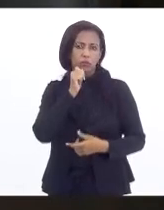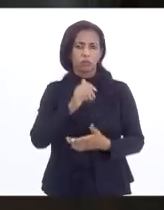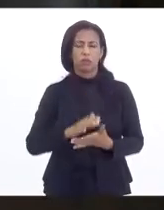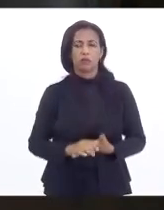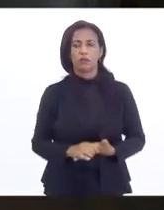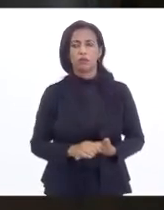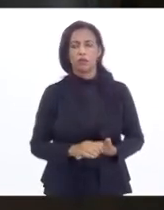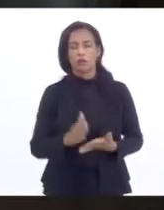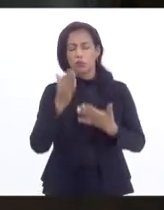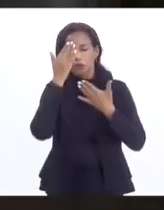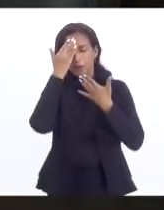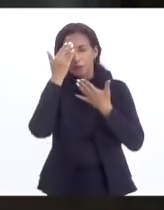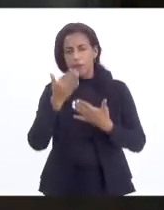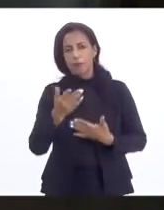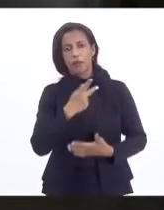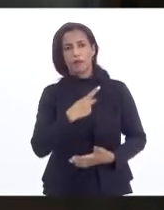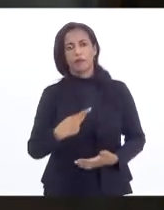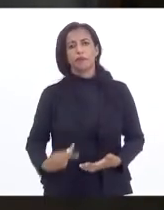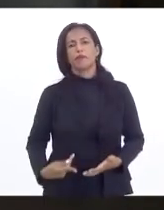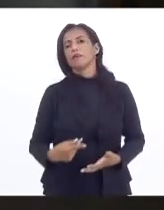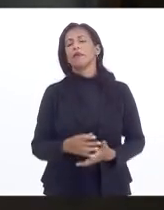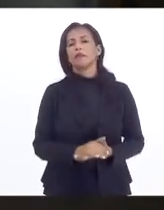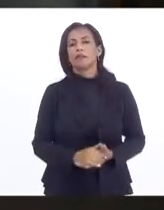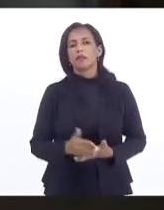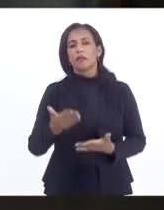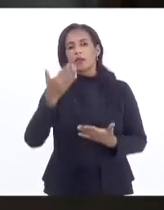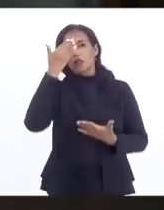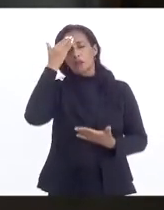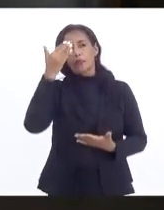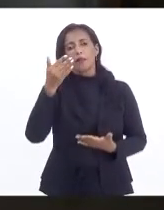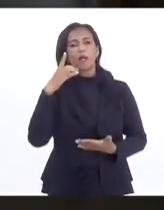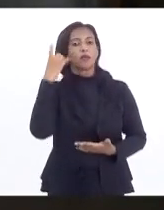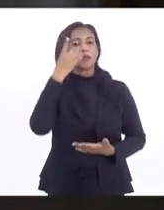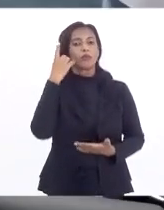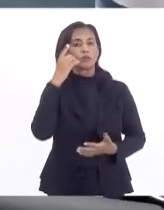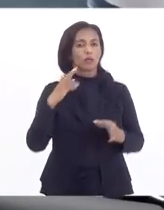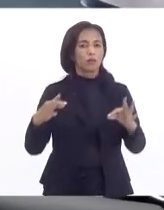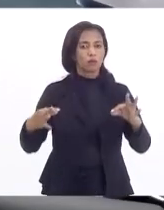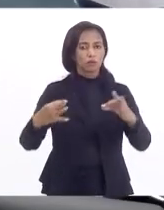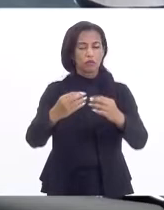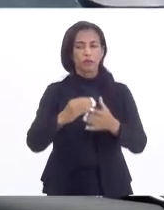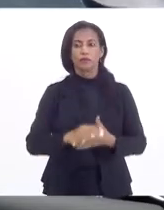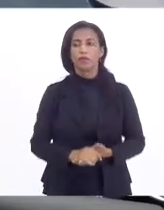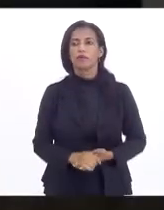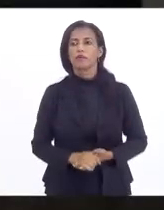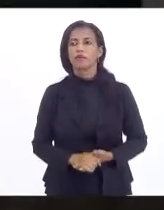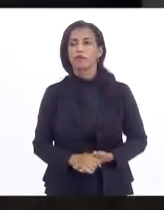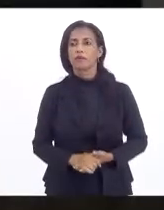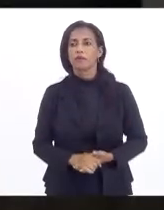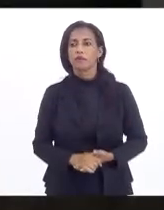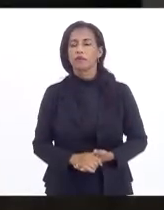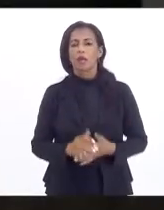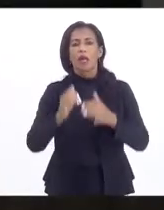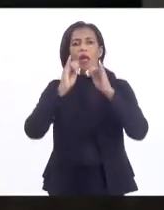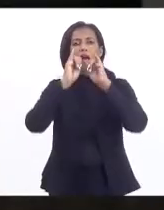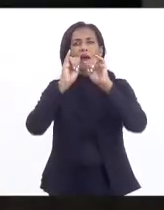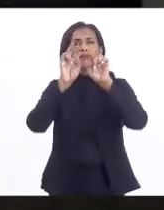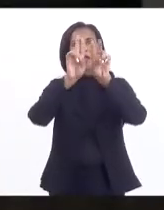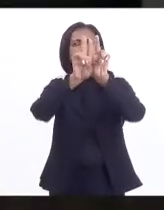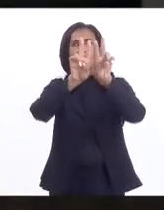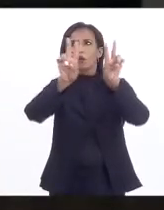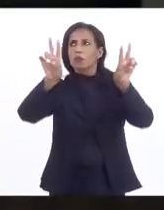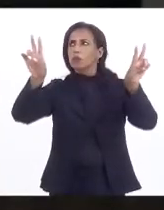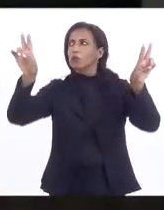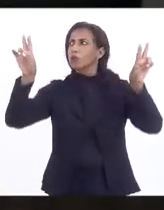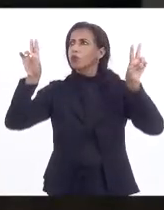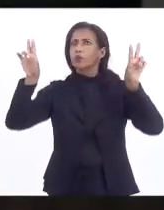Então, muito obrigado, presidente, e obrigado aos deputados. Presidente, avisar as galerias, ou a